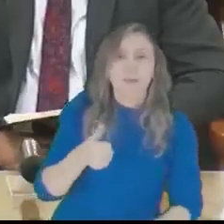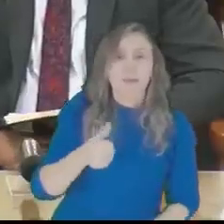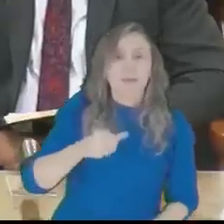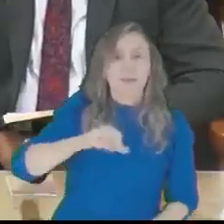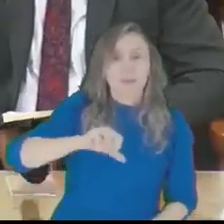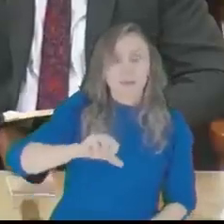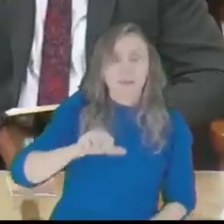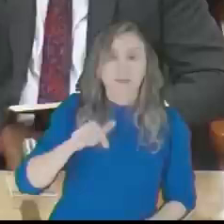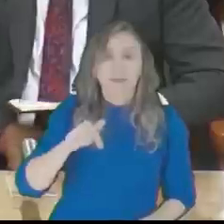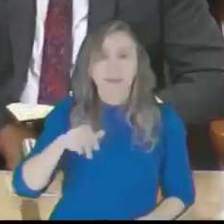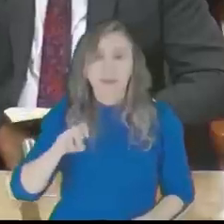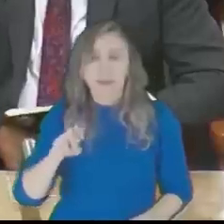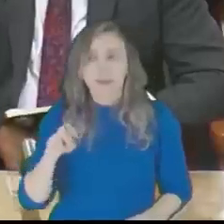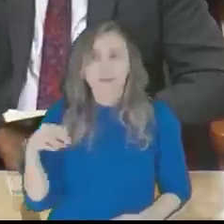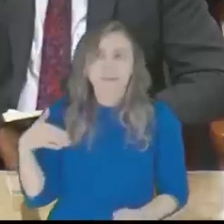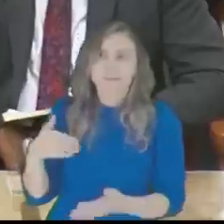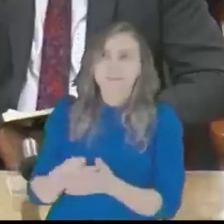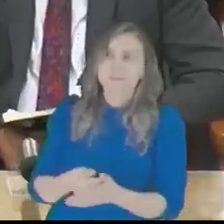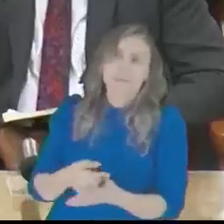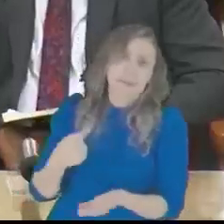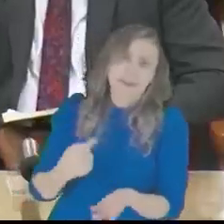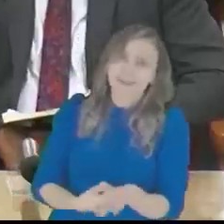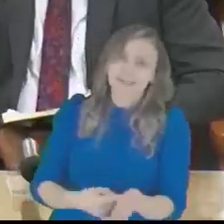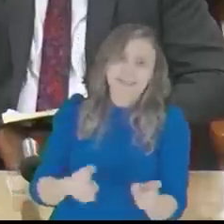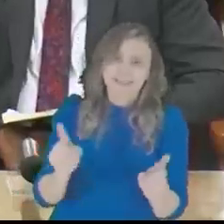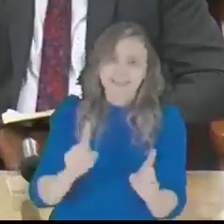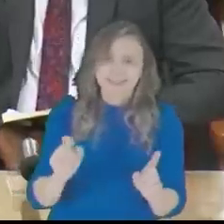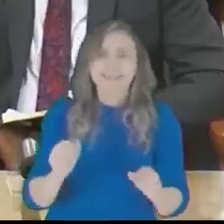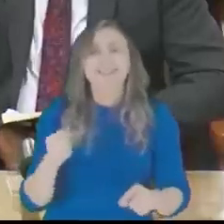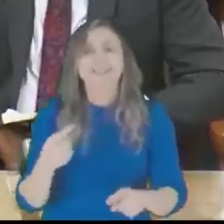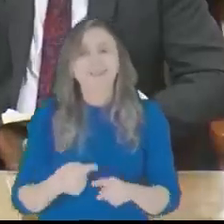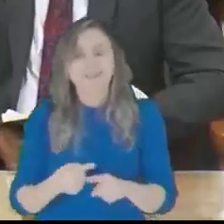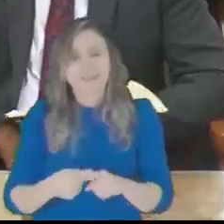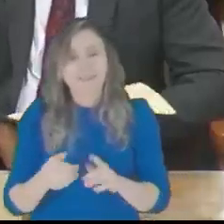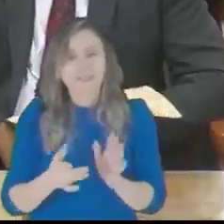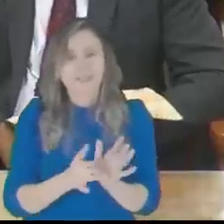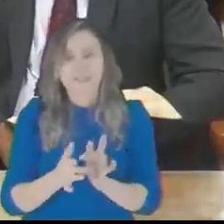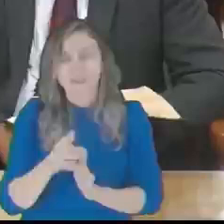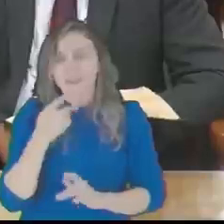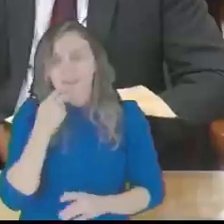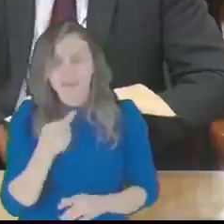glória a Jesus. Porque Jesus disse, não vos pertence saber.